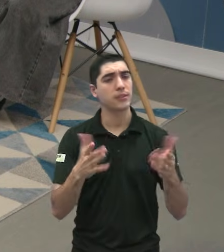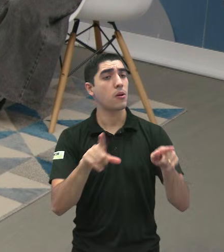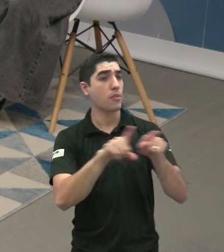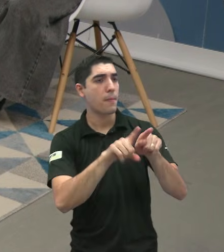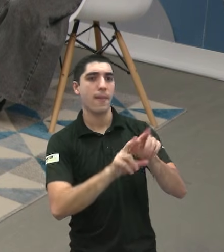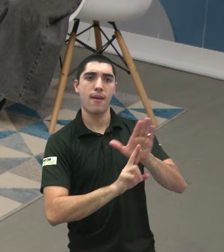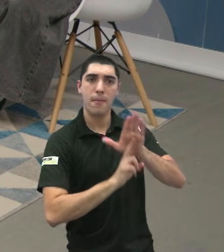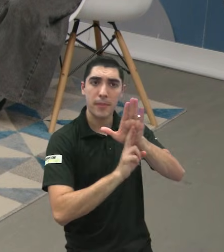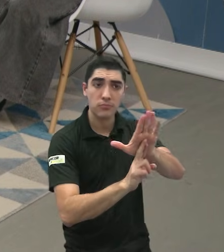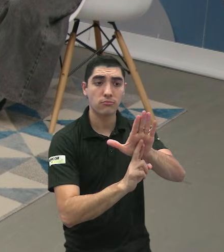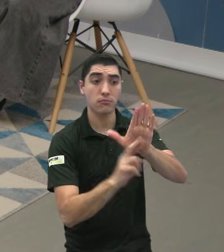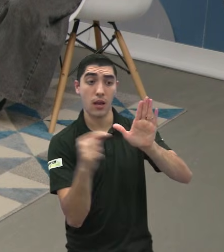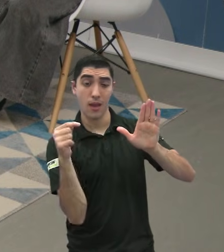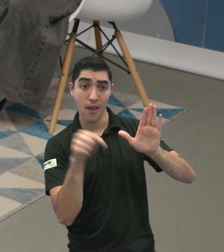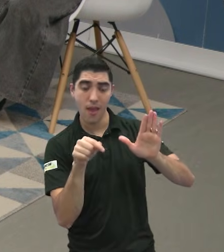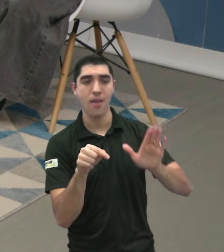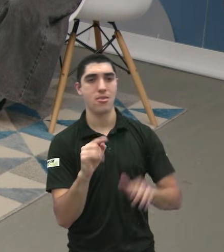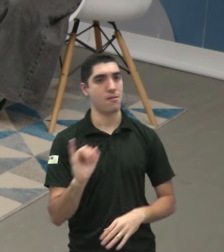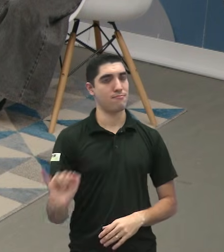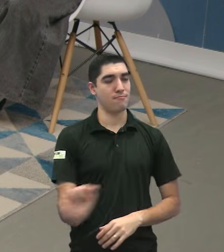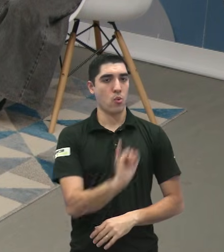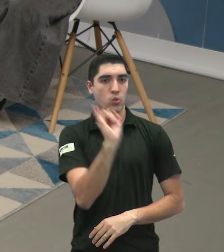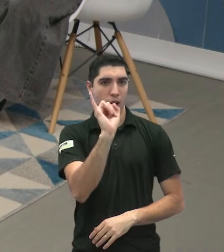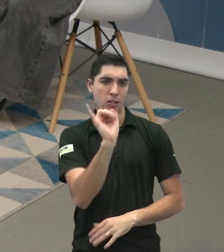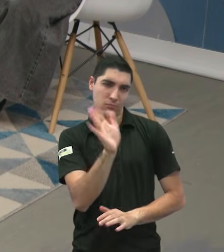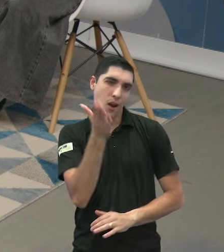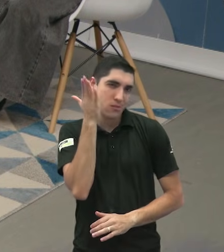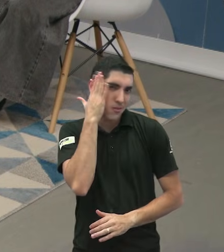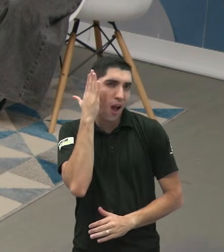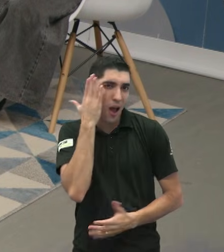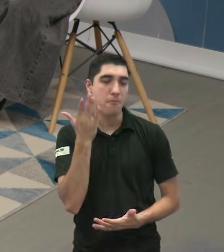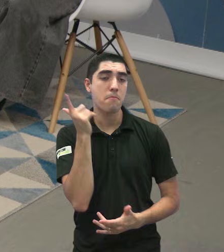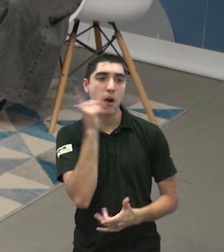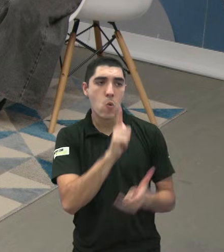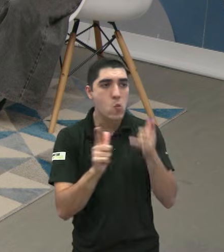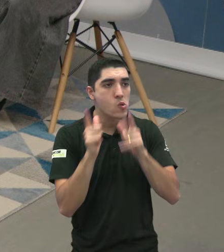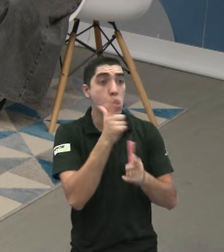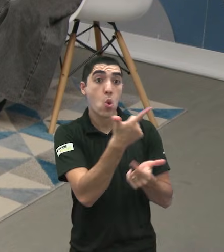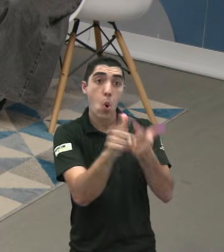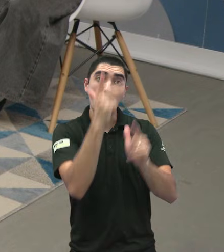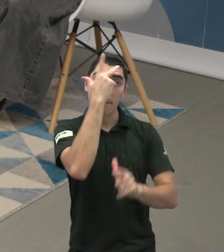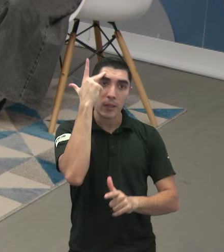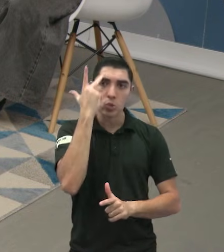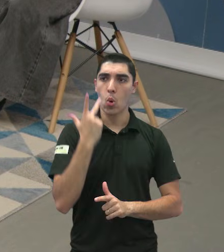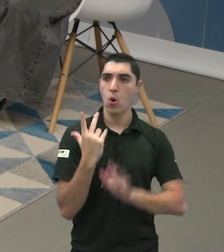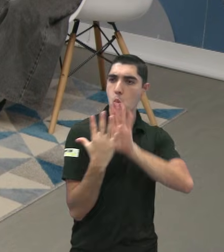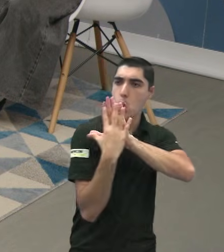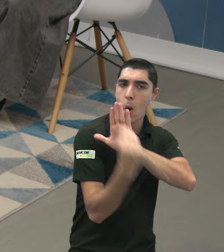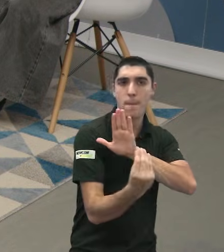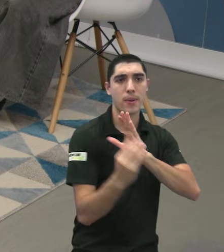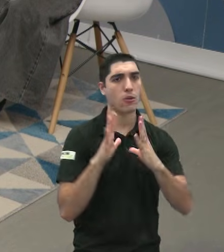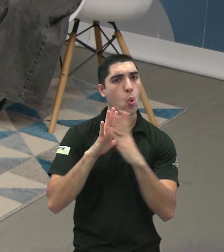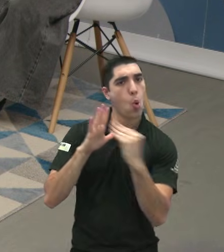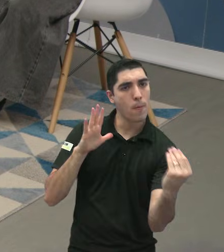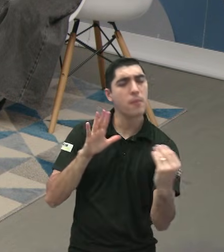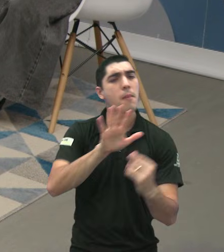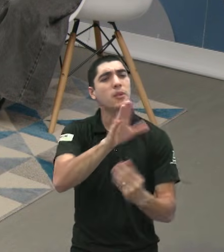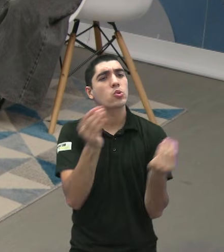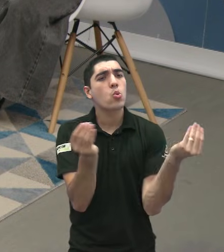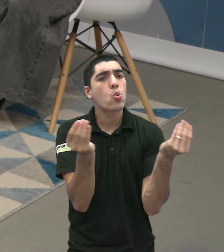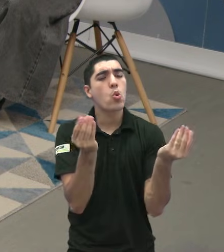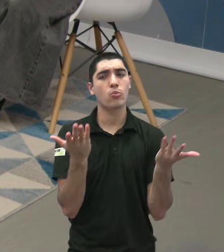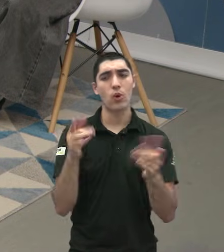representatividade tem um papel essencial, né? A gente sabe disso na construção de novas narrativas. Como a mídia e